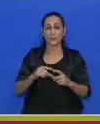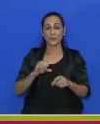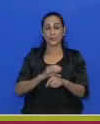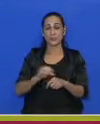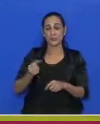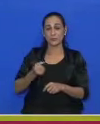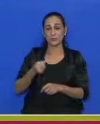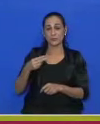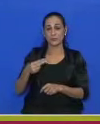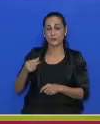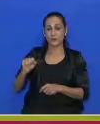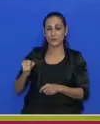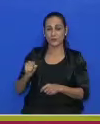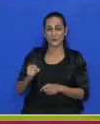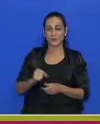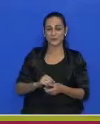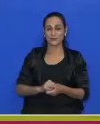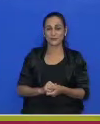28.